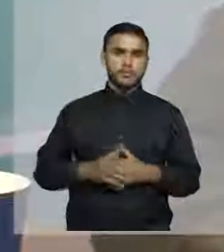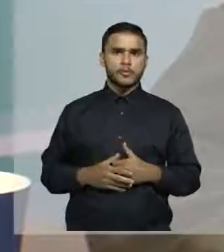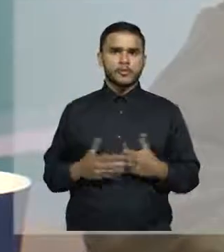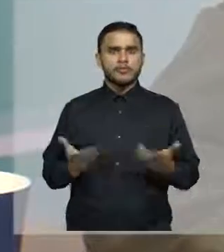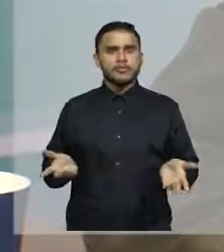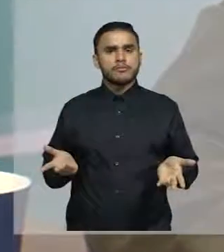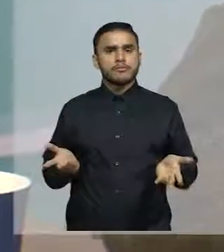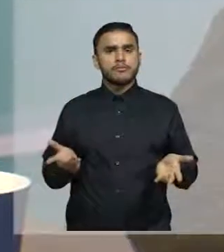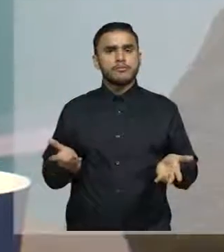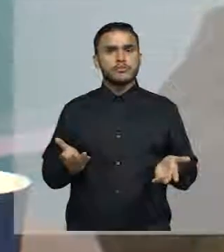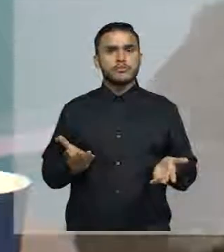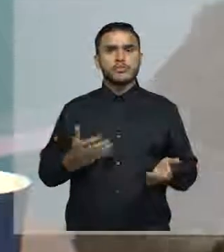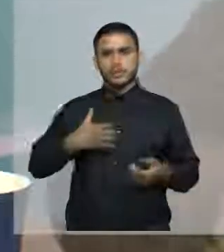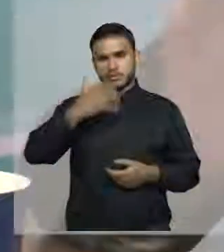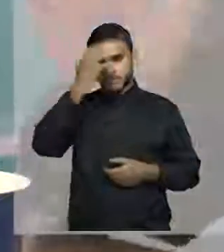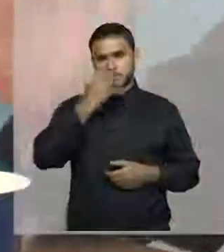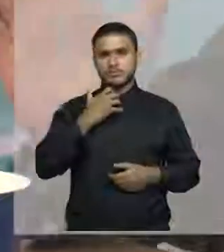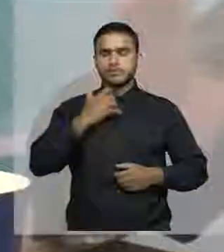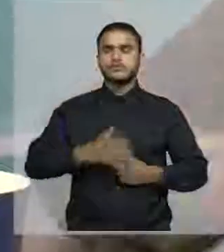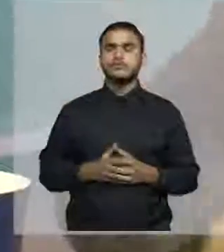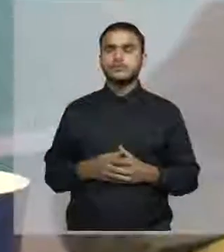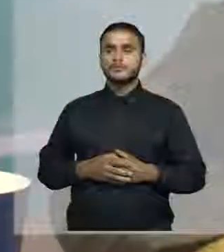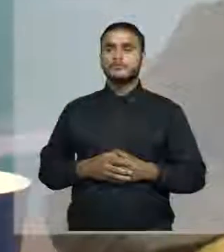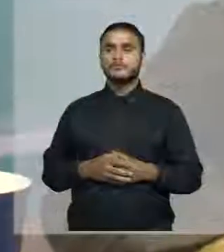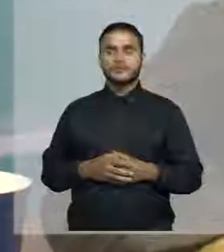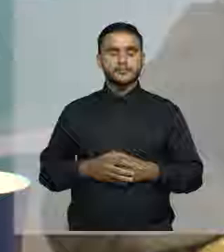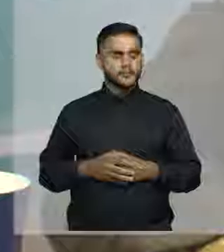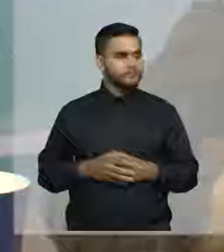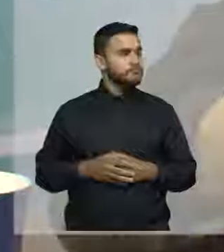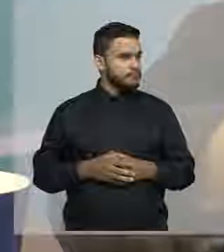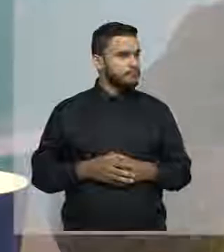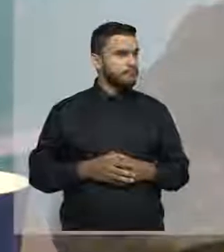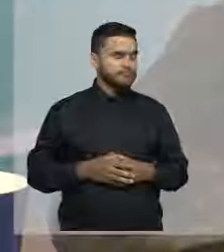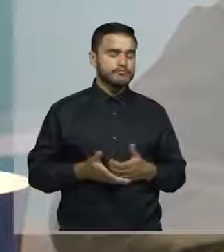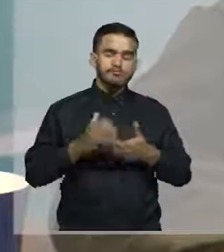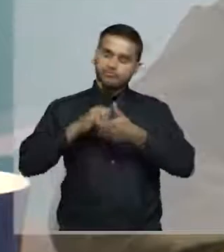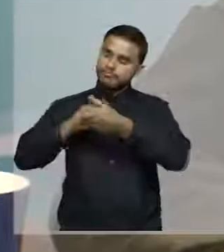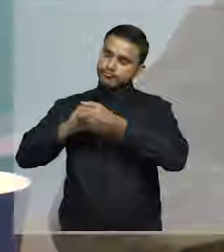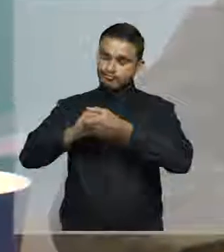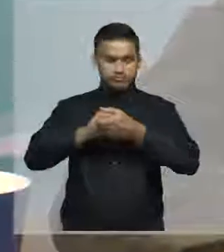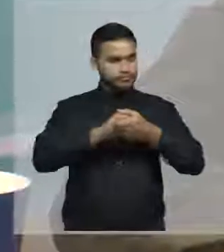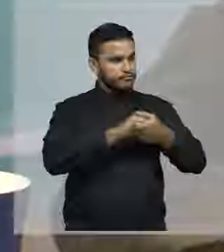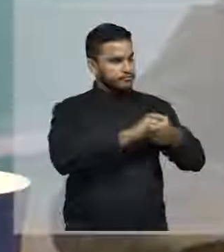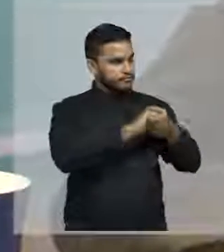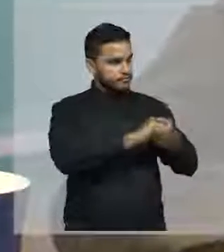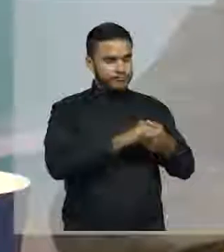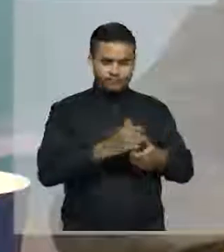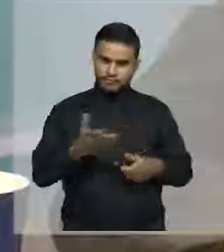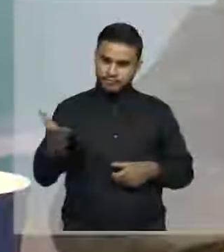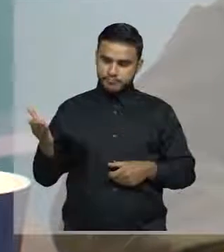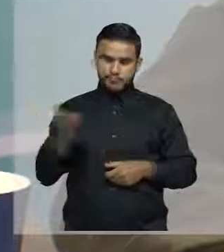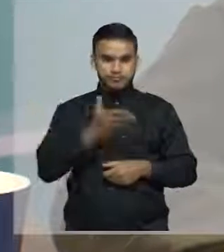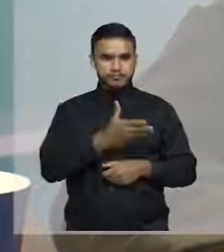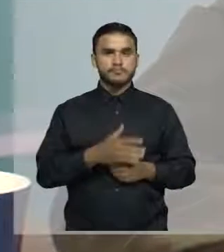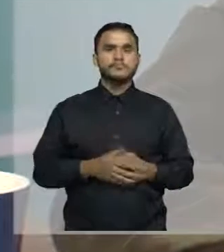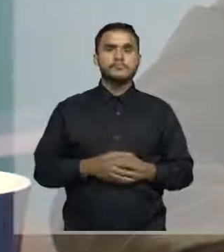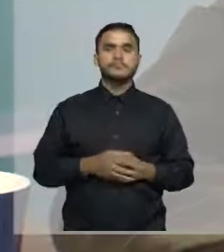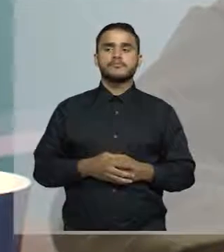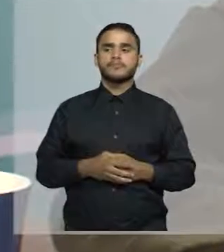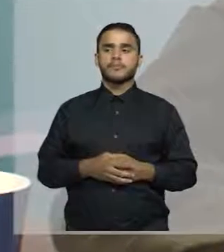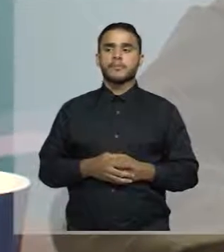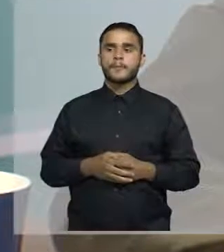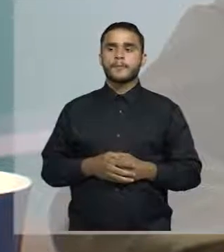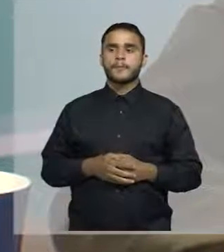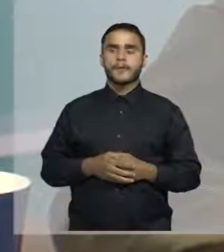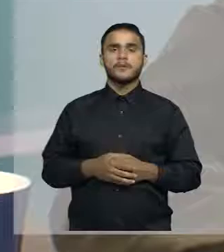Arnaldo, saudar você, os meus colegas da mesa e os nossos TVentes, né?